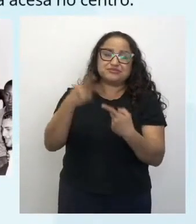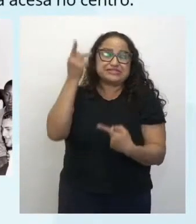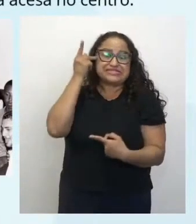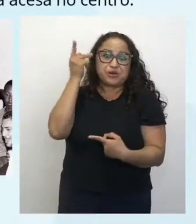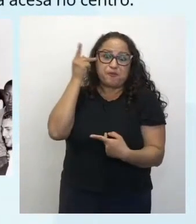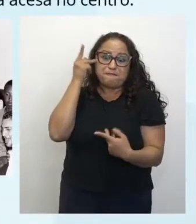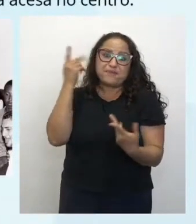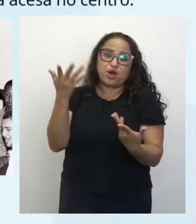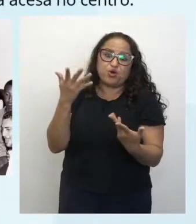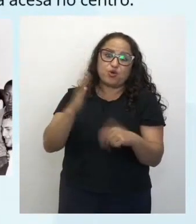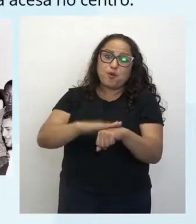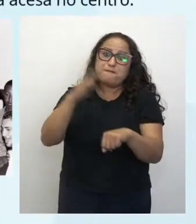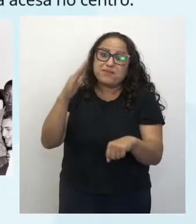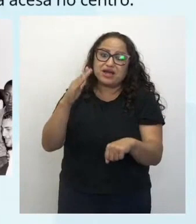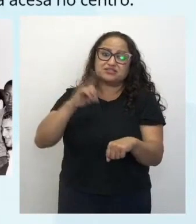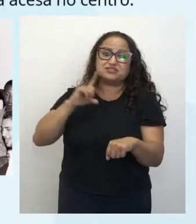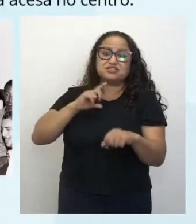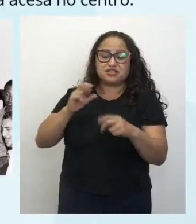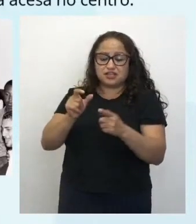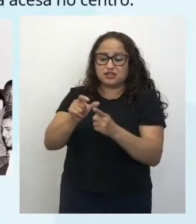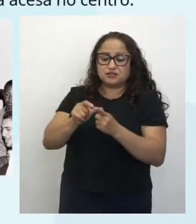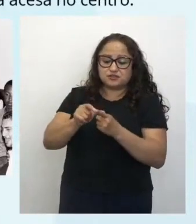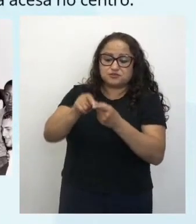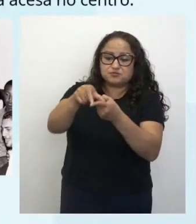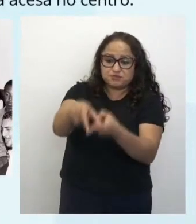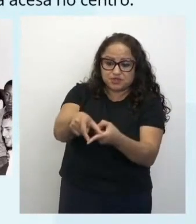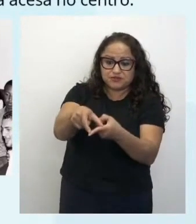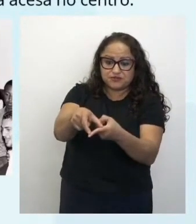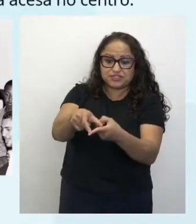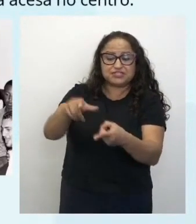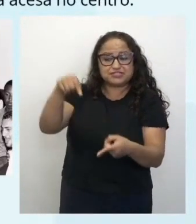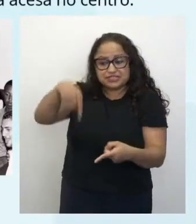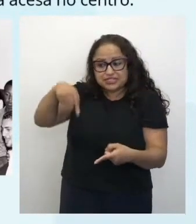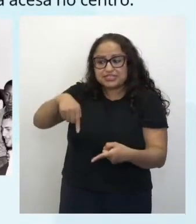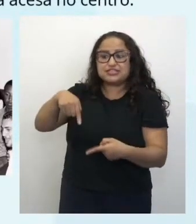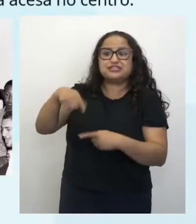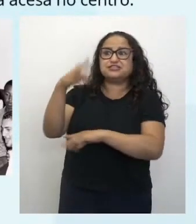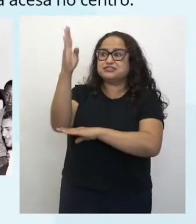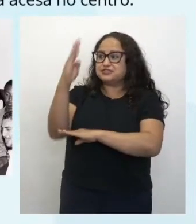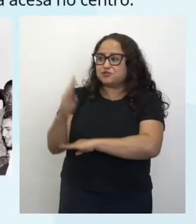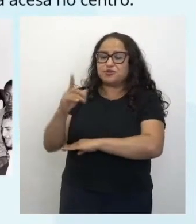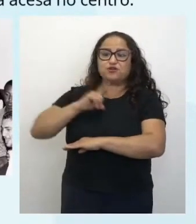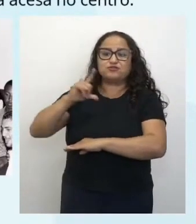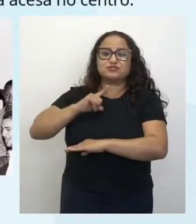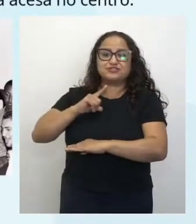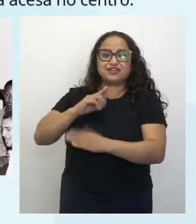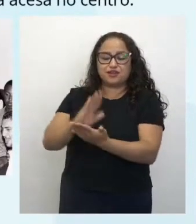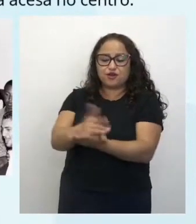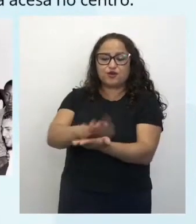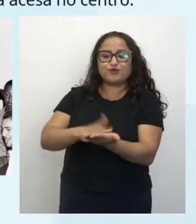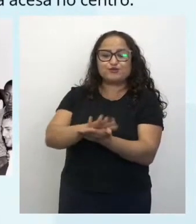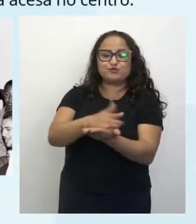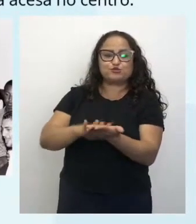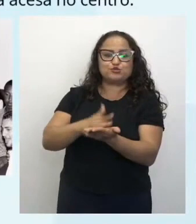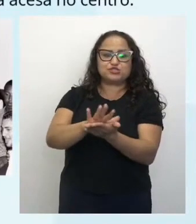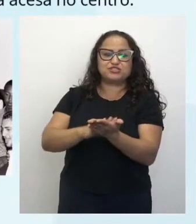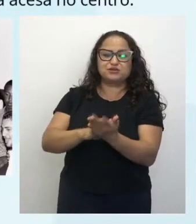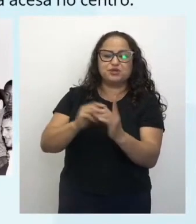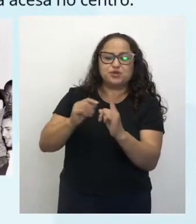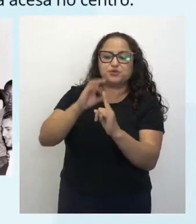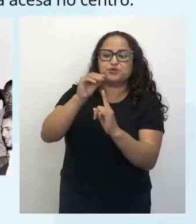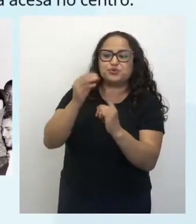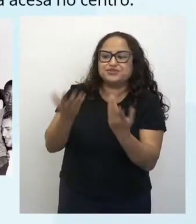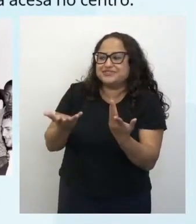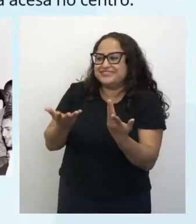tá? Nas periferias aqui de São Paulo, é muito comum o chamado samba da vela. É um tipo de intervenção popular,